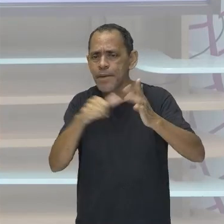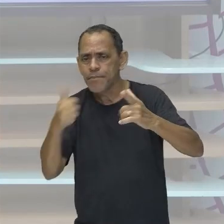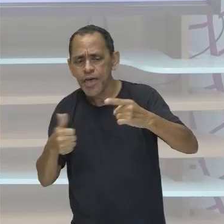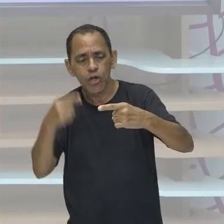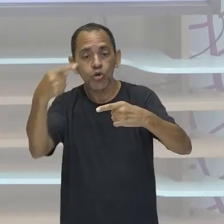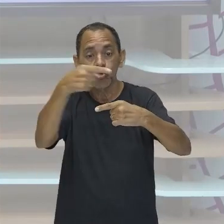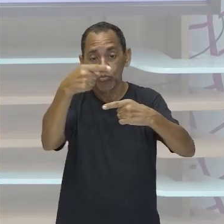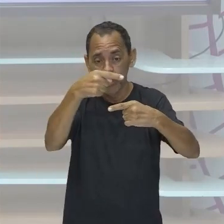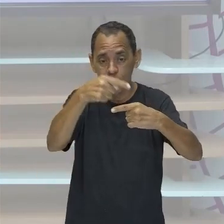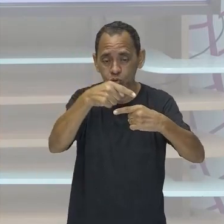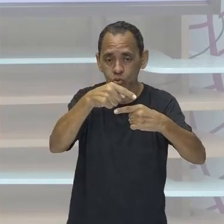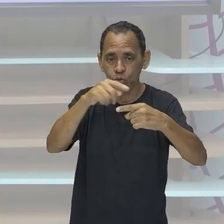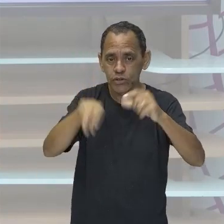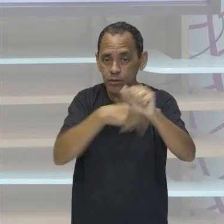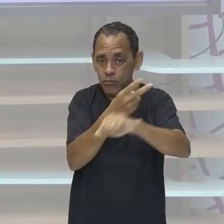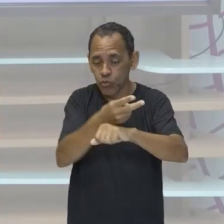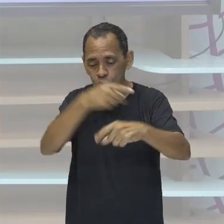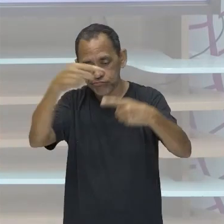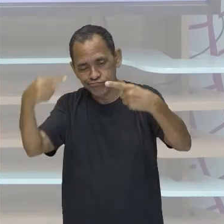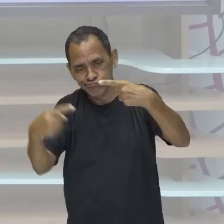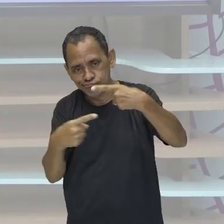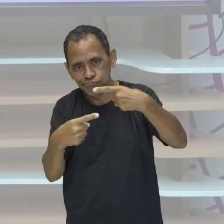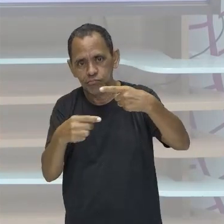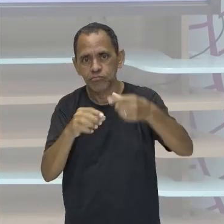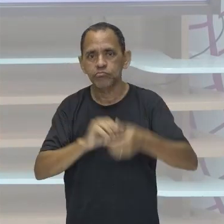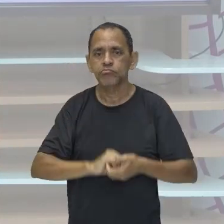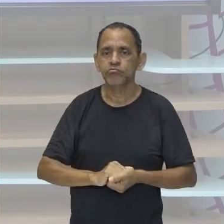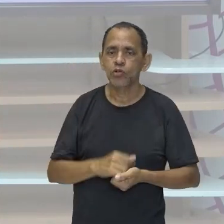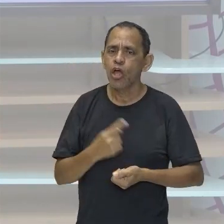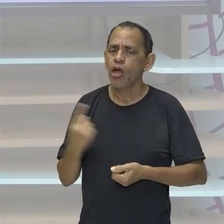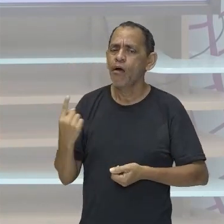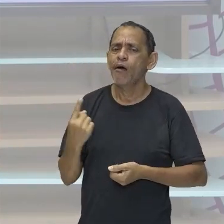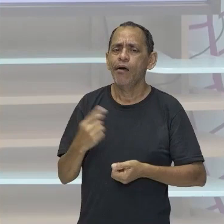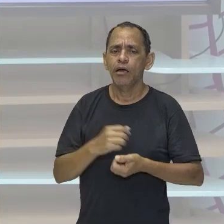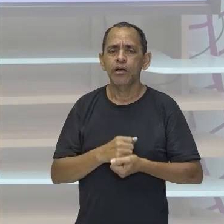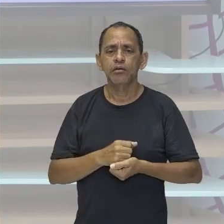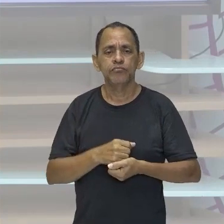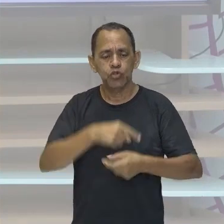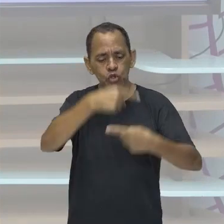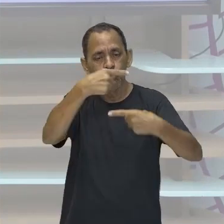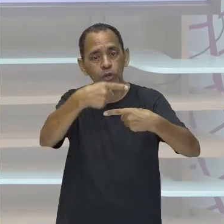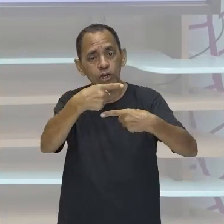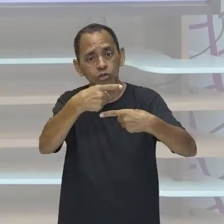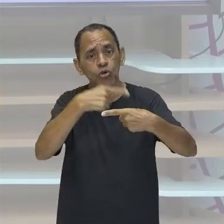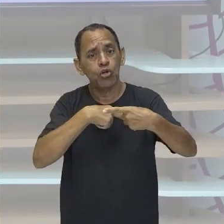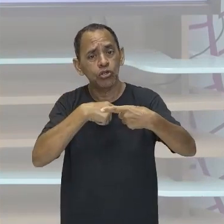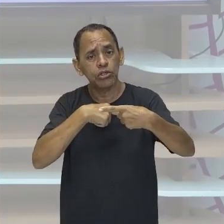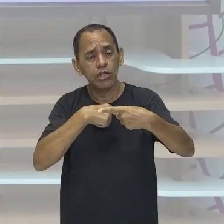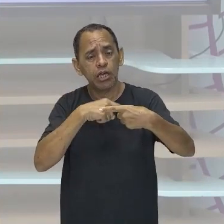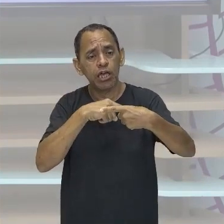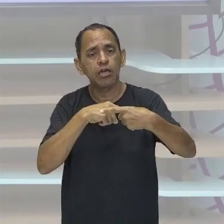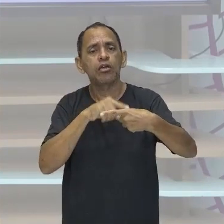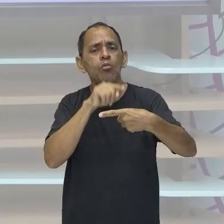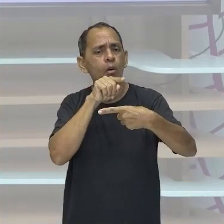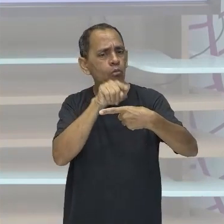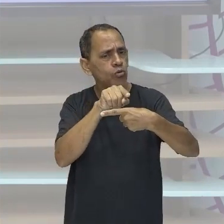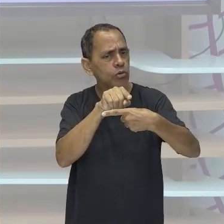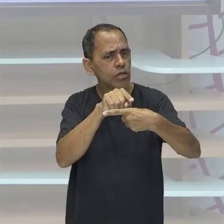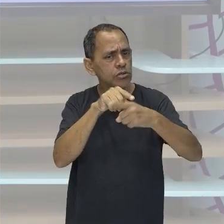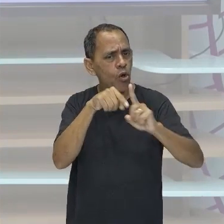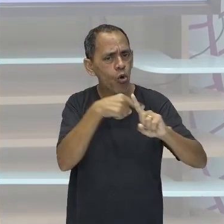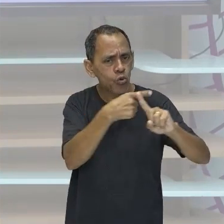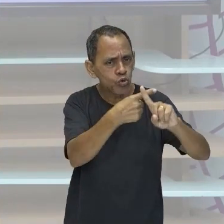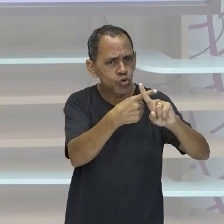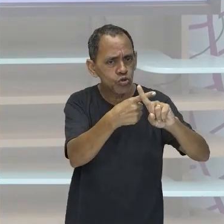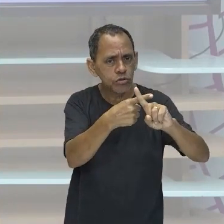no denominador. Então, vamos ali. No numerador, nós temos uma multiplicação, certo?